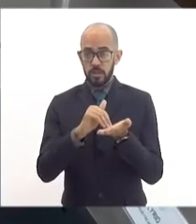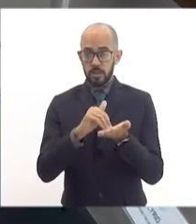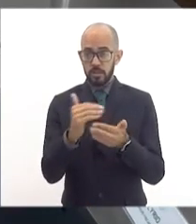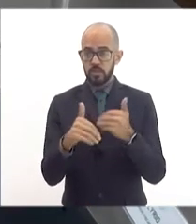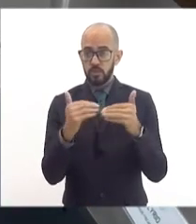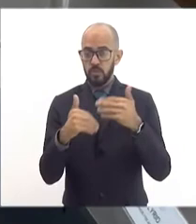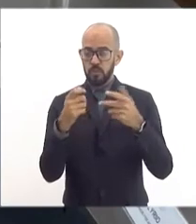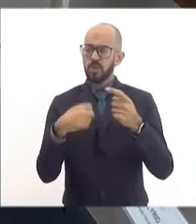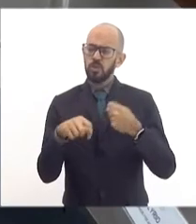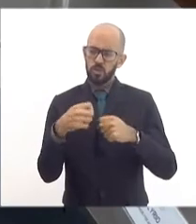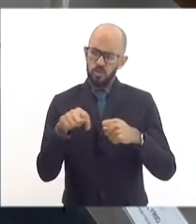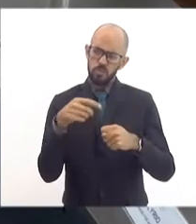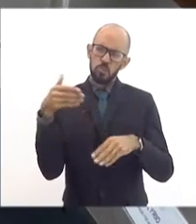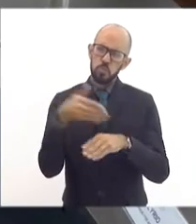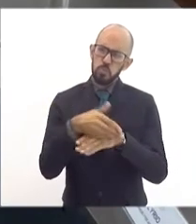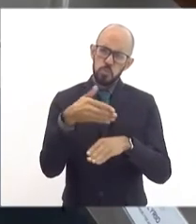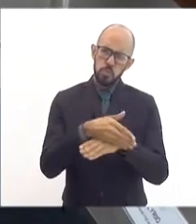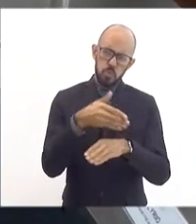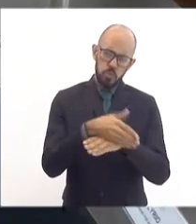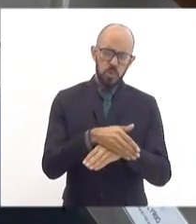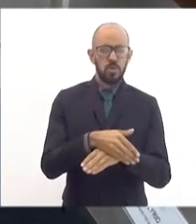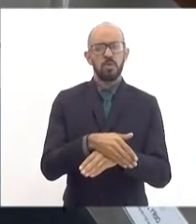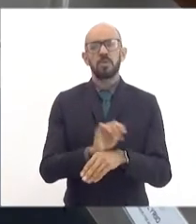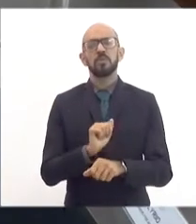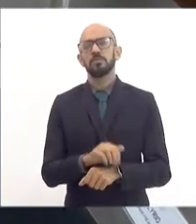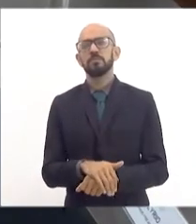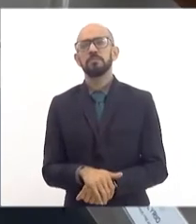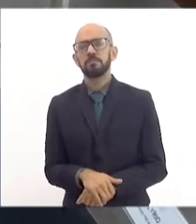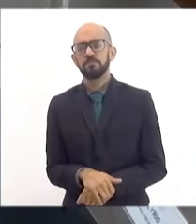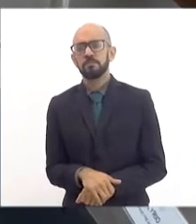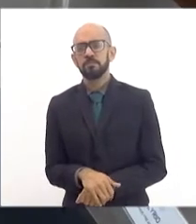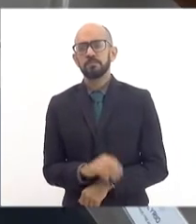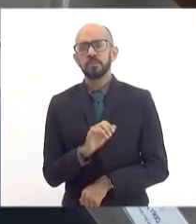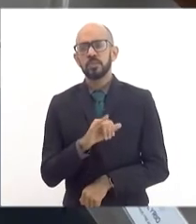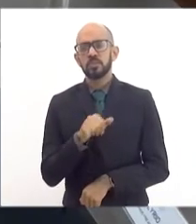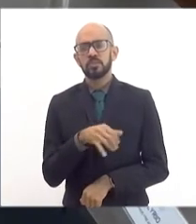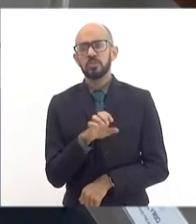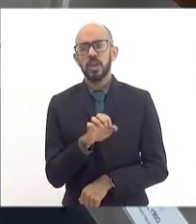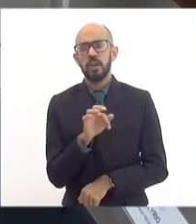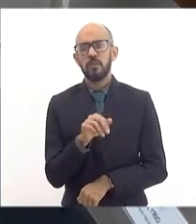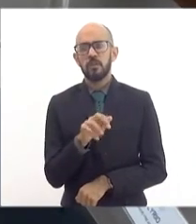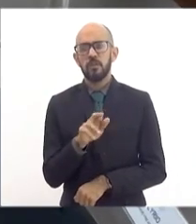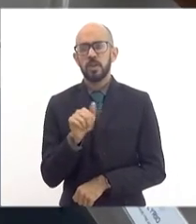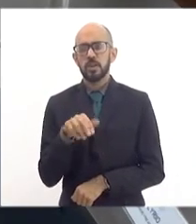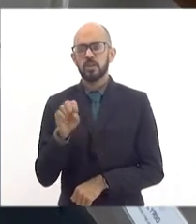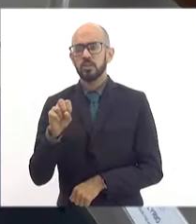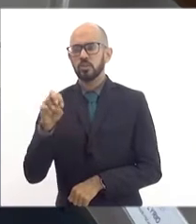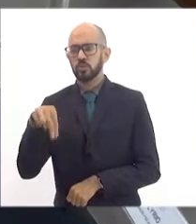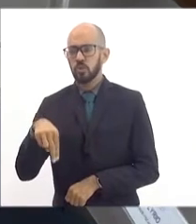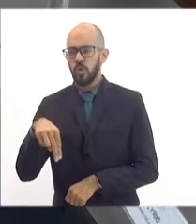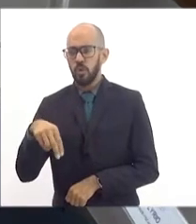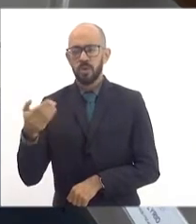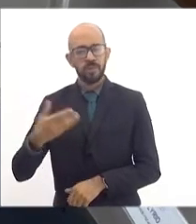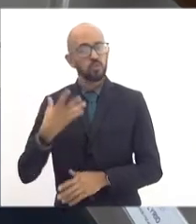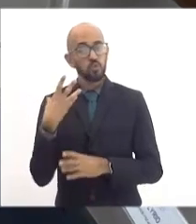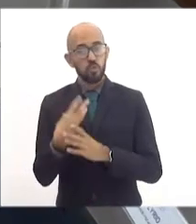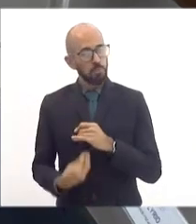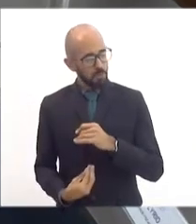assim conosco, aqui conosco. O Jefferson, que andava sumido das audiências